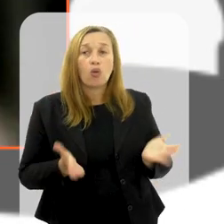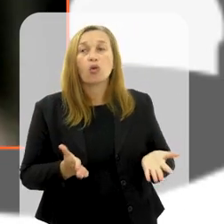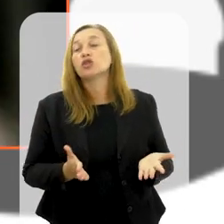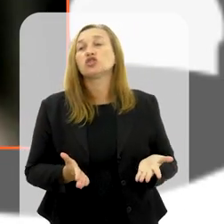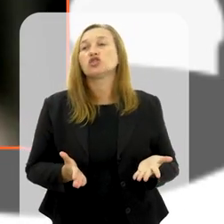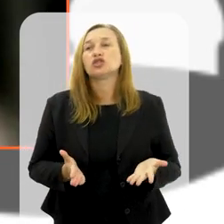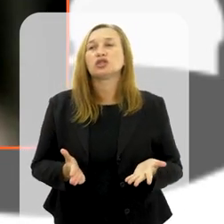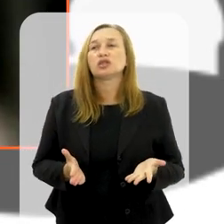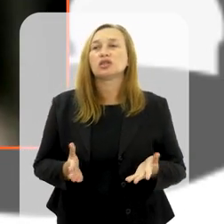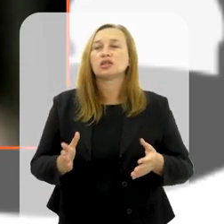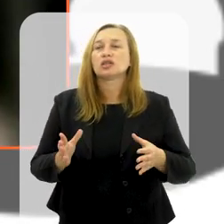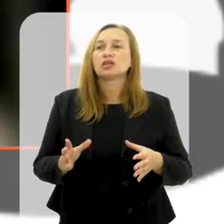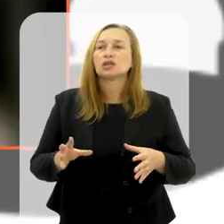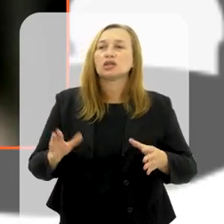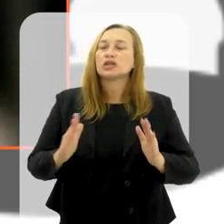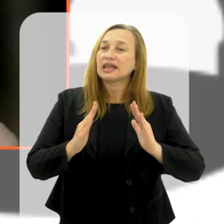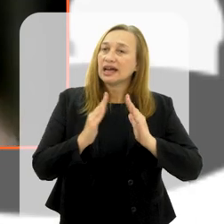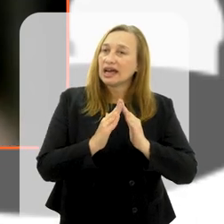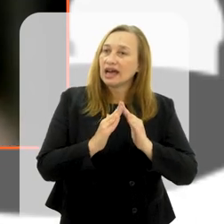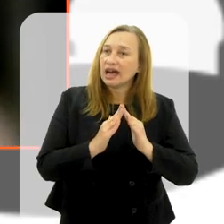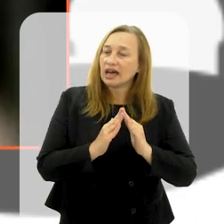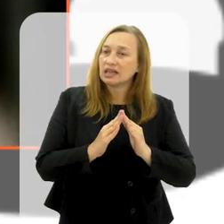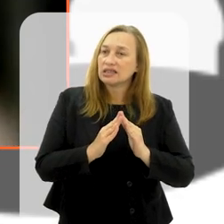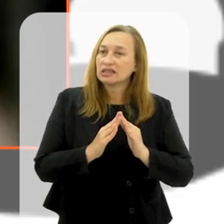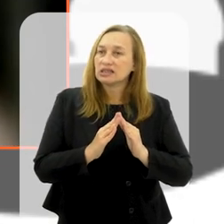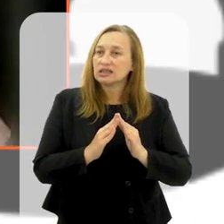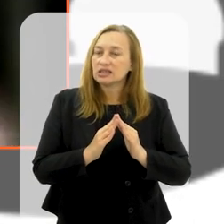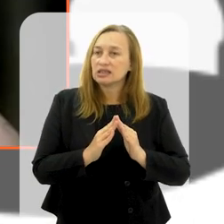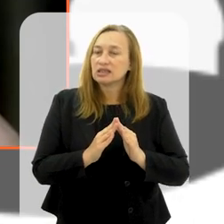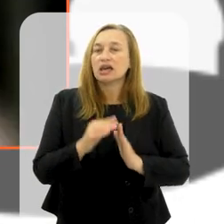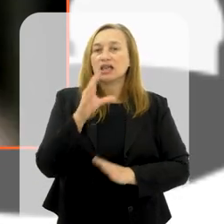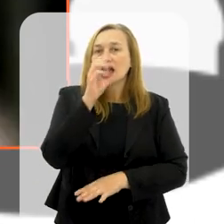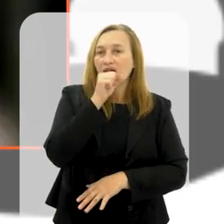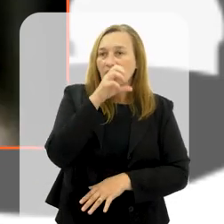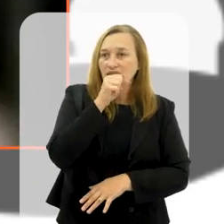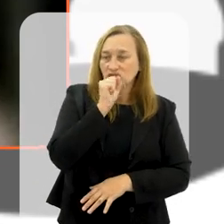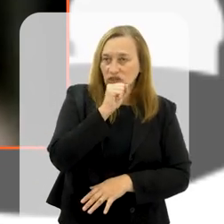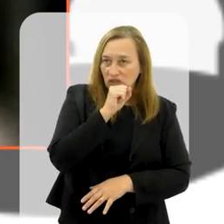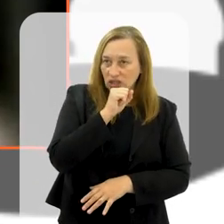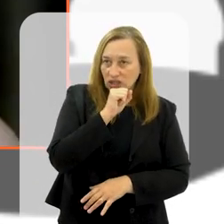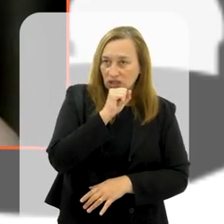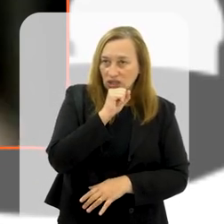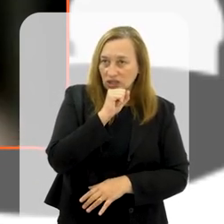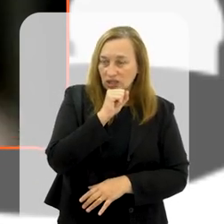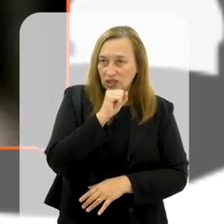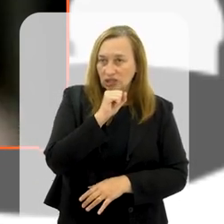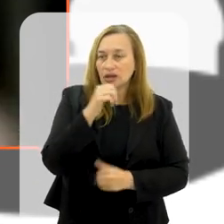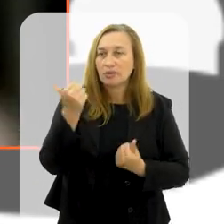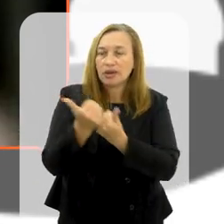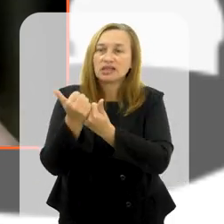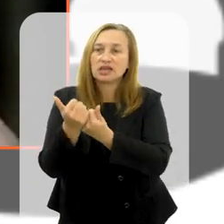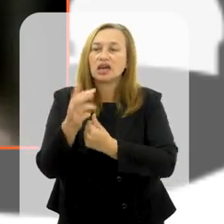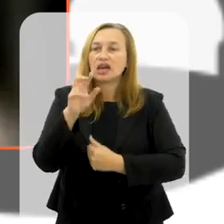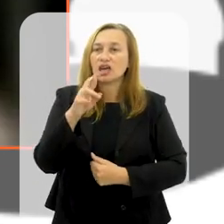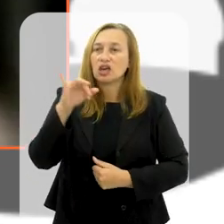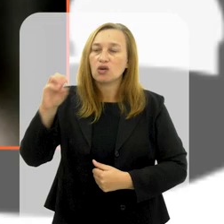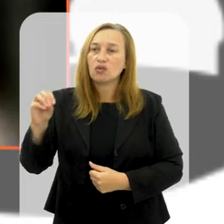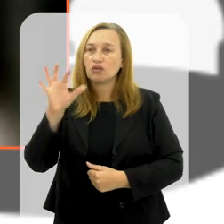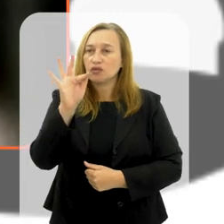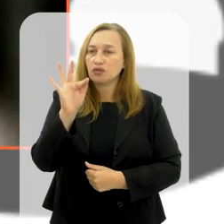Hoje ele está alocado nas casas casadas em Laranjeiras. Nossos parceiros aí da Rio